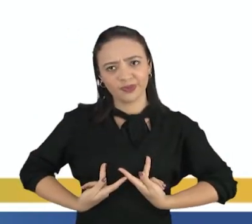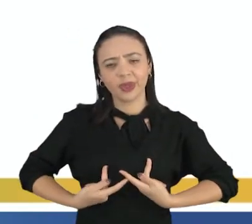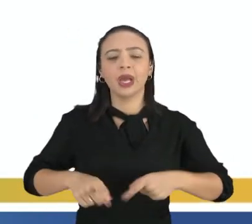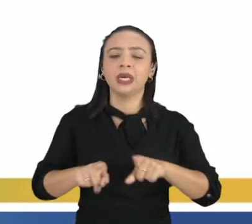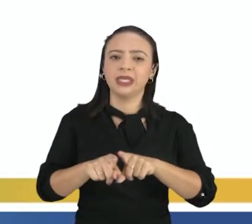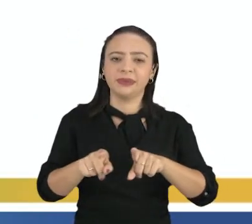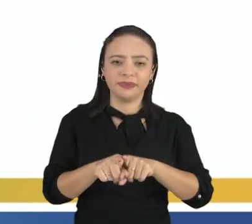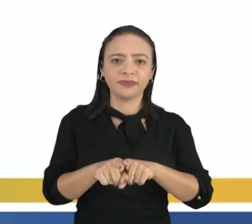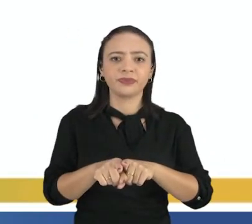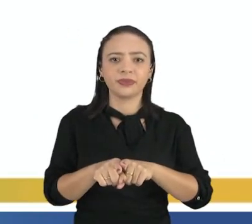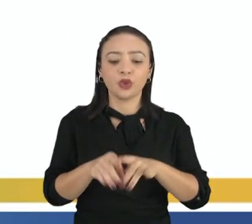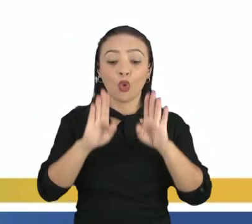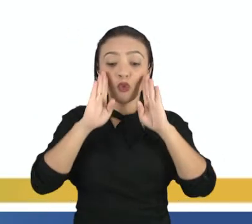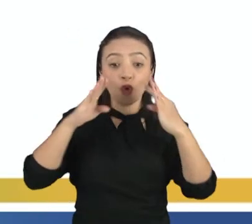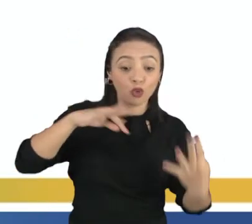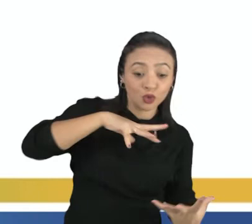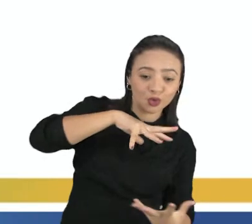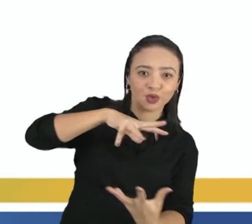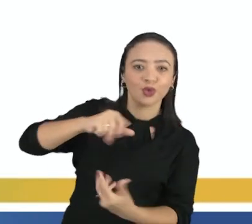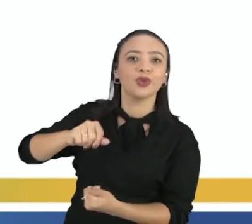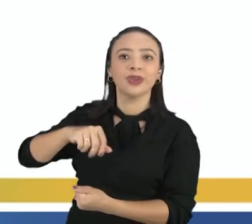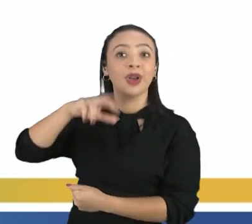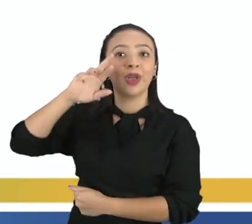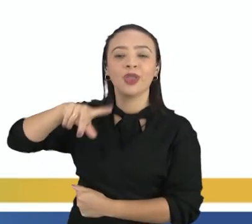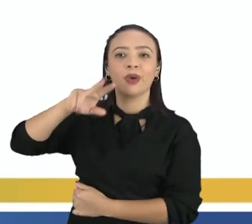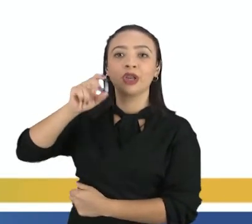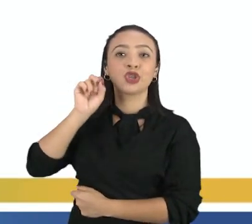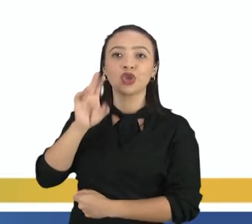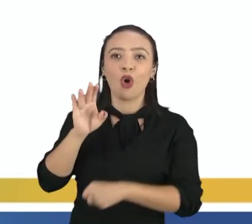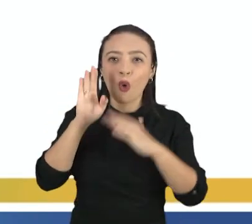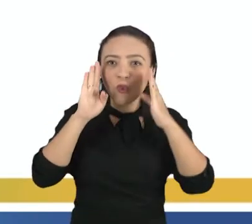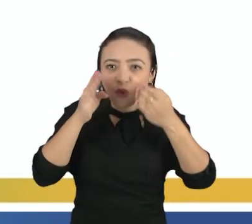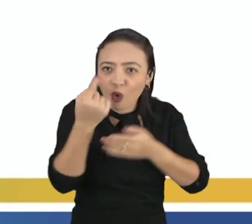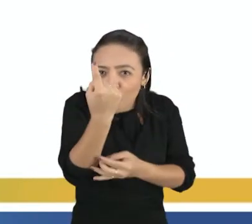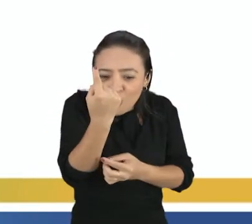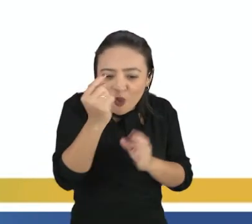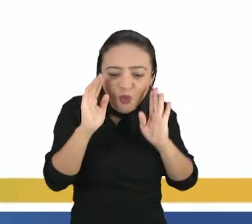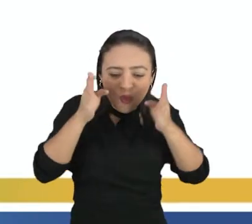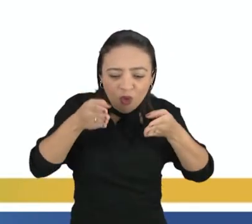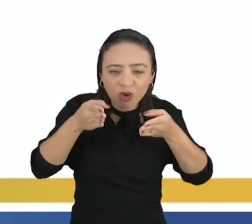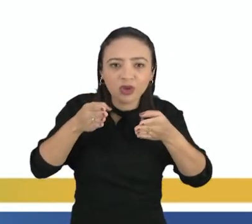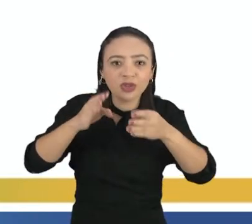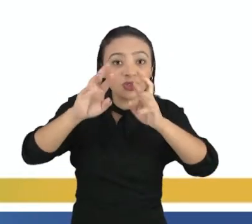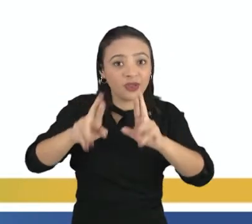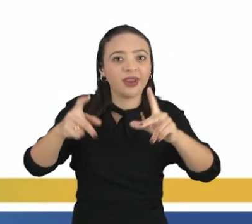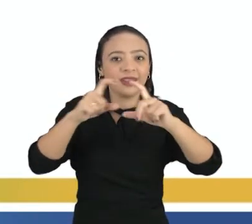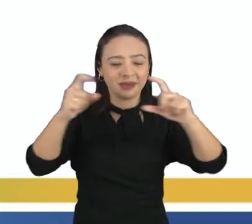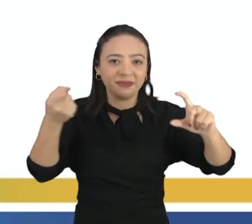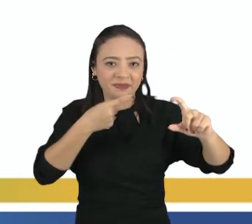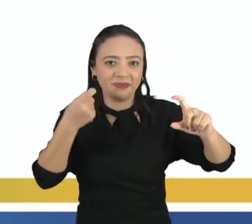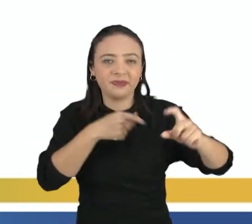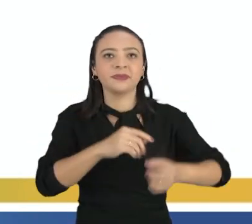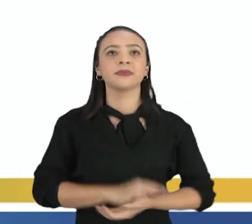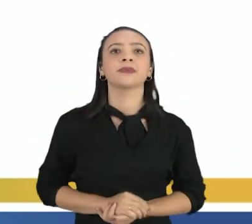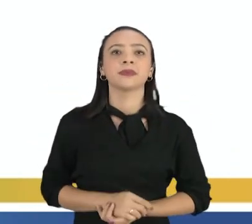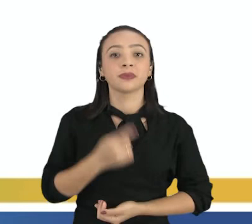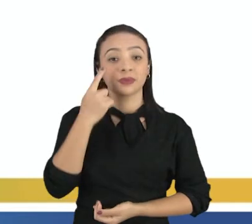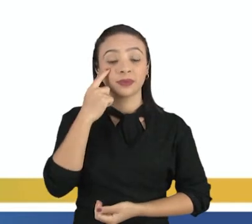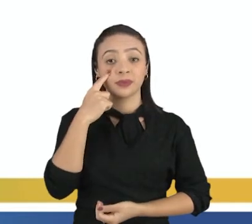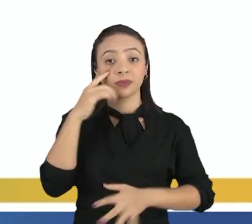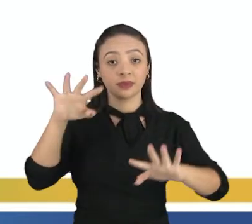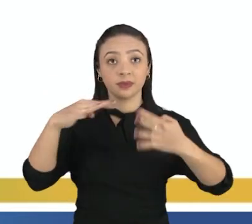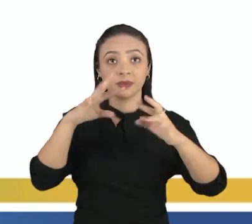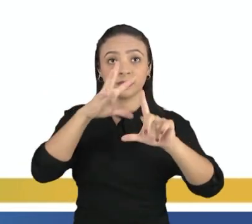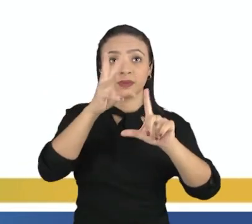mais generalizada e não de uma situação específica como acontece na charge, tá bom? Olhem só esse cartoon.